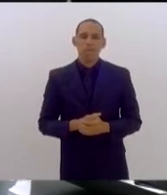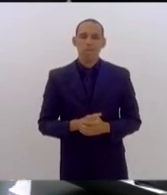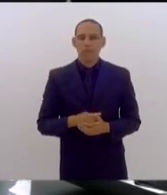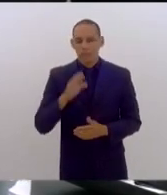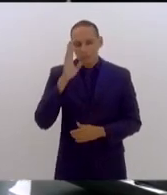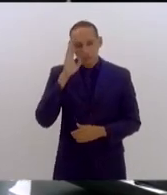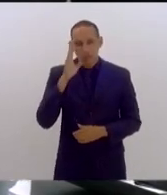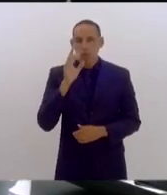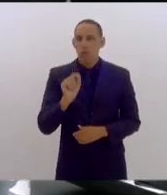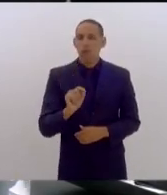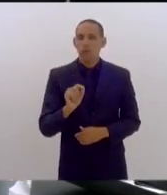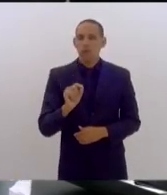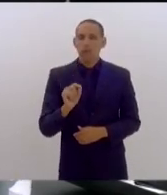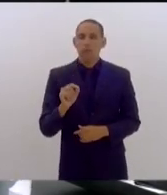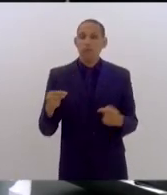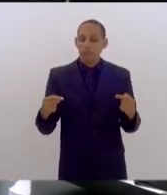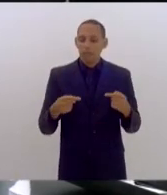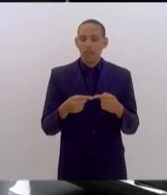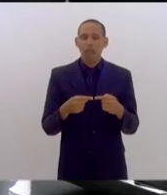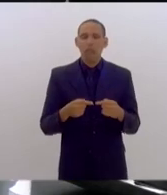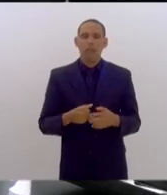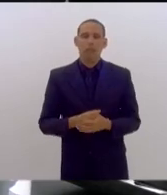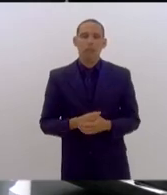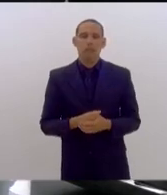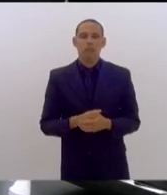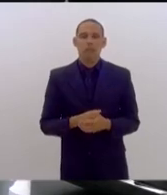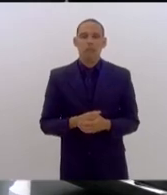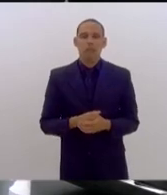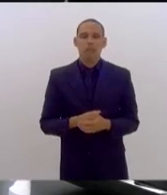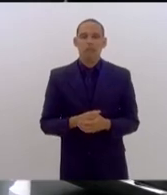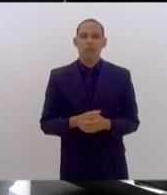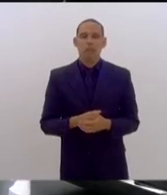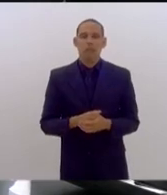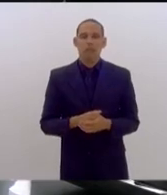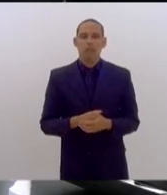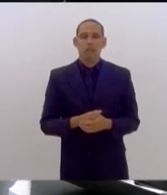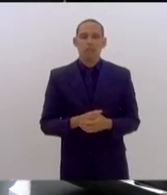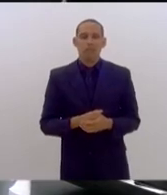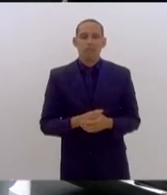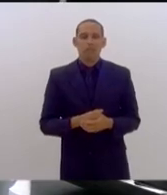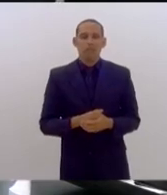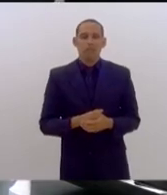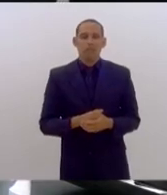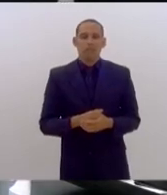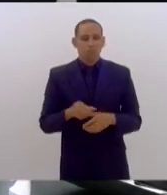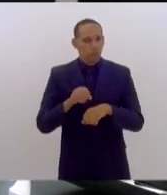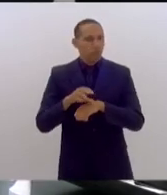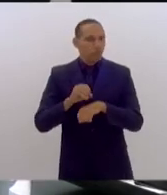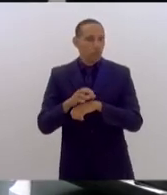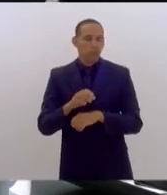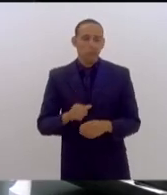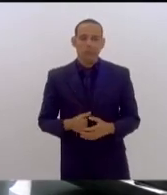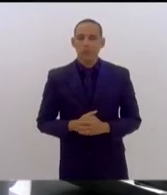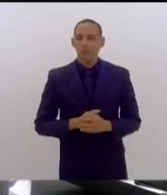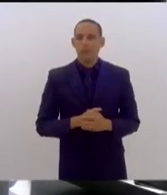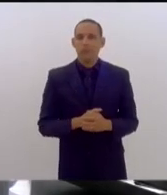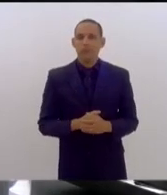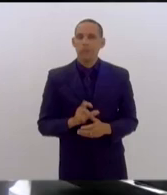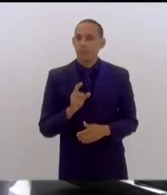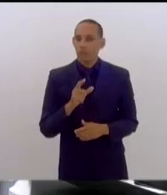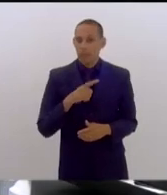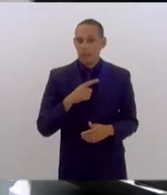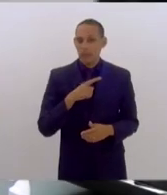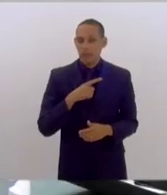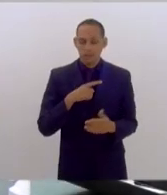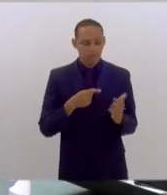tudo sobretudo no tocante sobretudo no tocante às as recomendações não é a